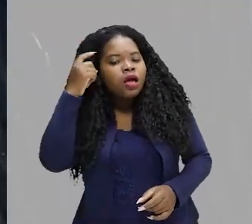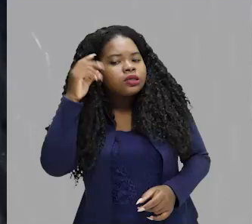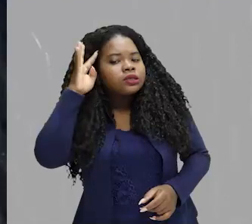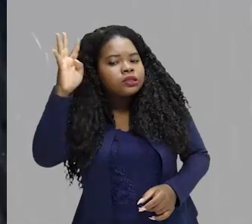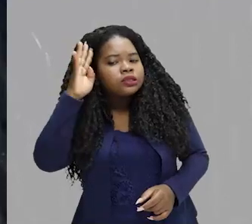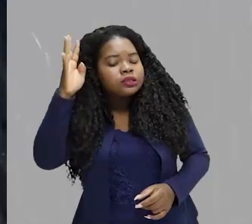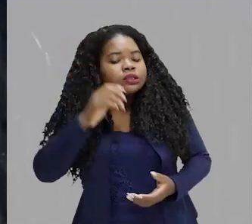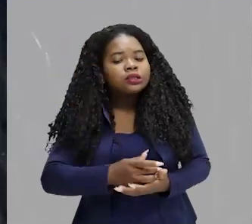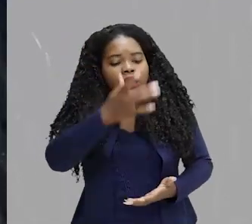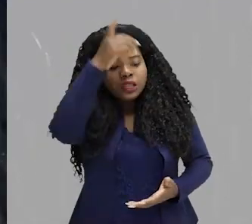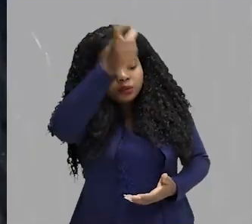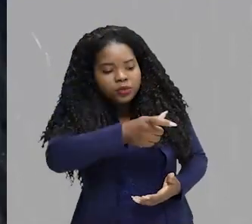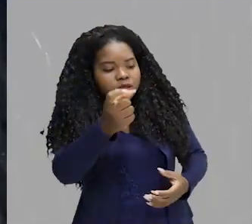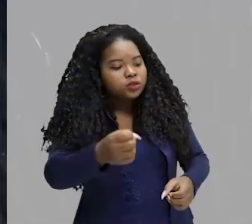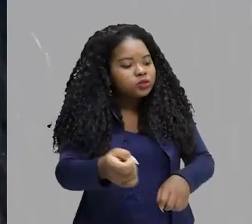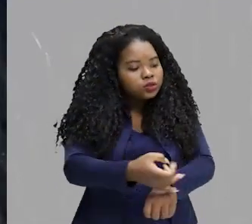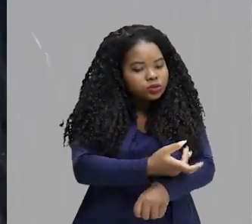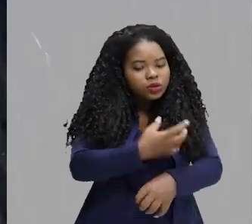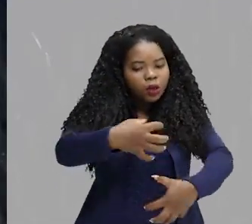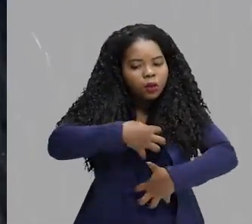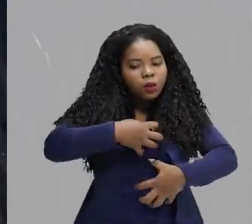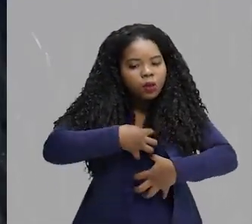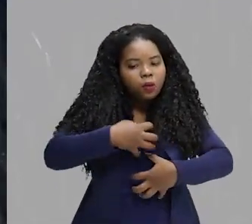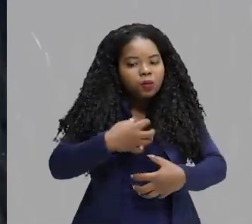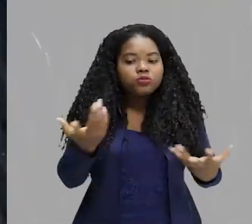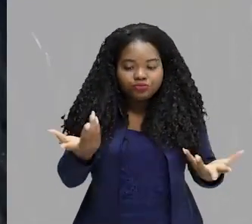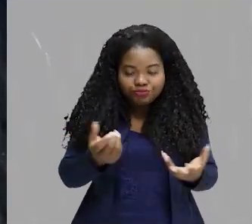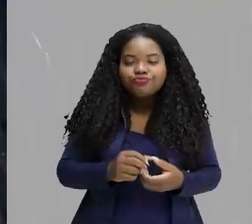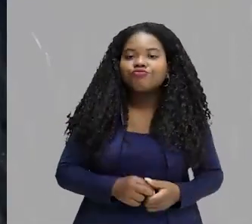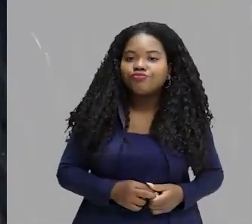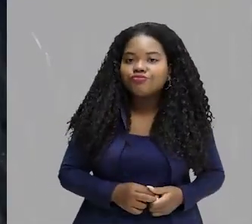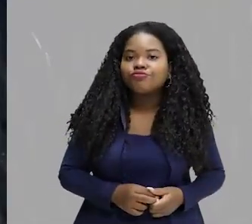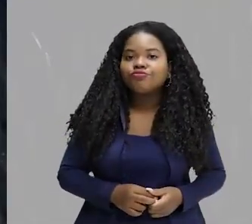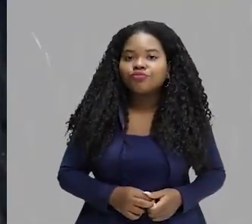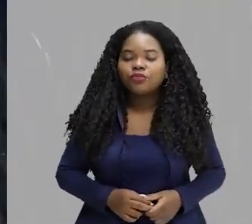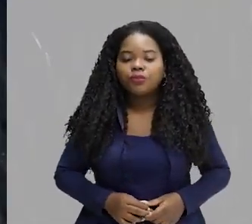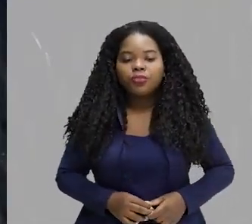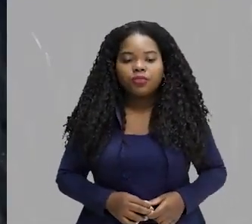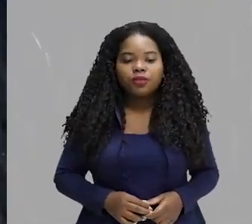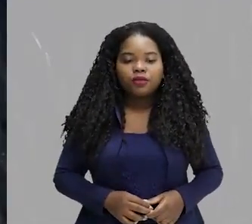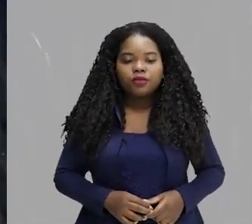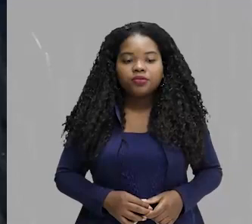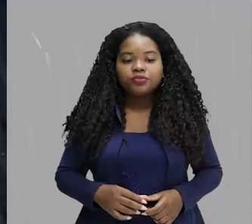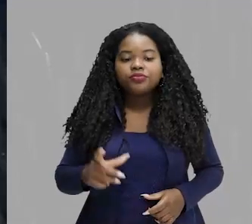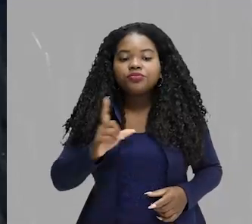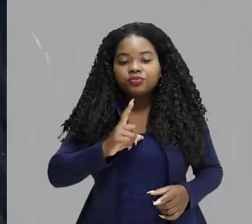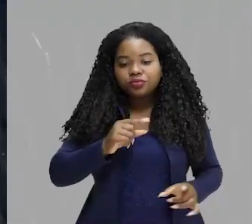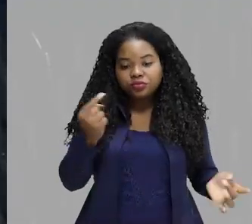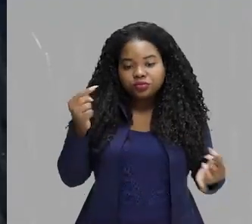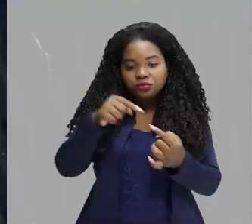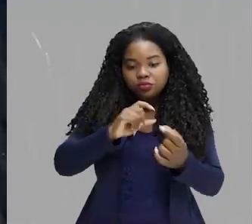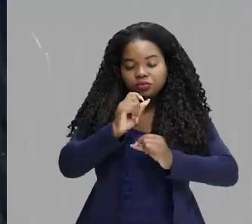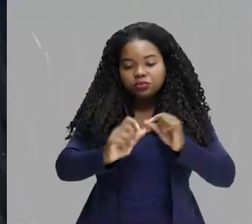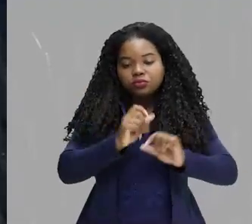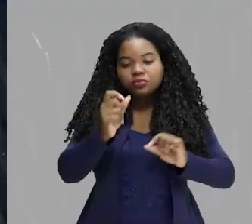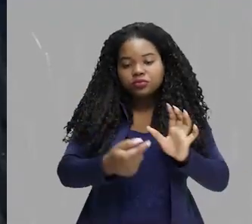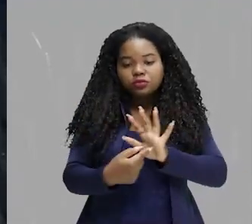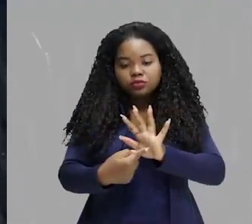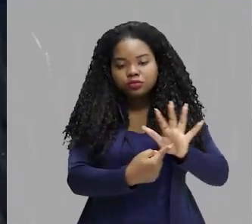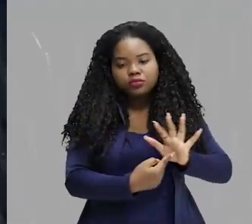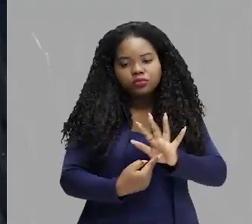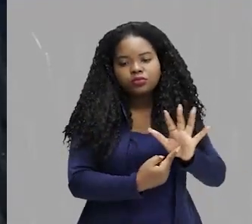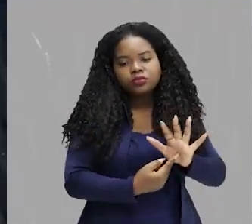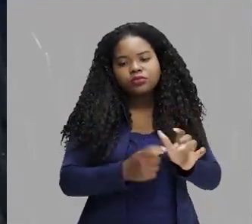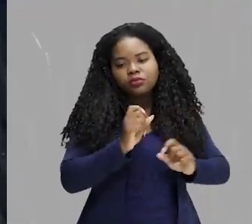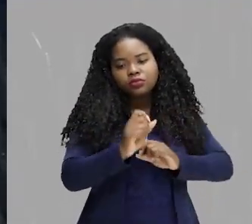do sujeito, ou na emoção do autor, ou mesmo do público. Tá? Elas têm como objetivo demonstrar,